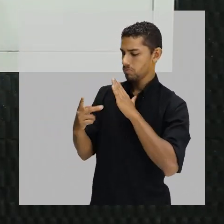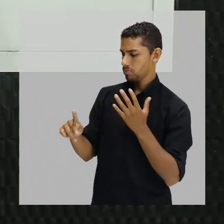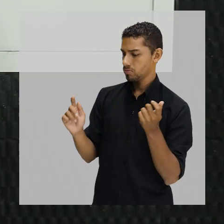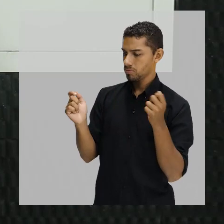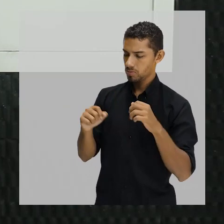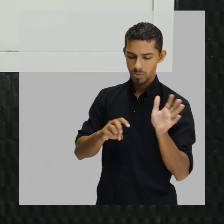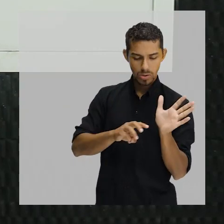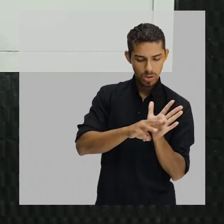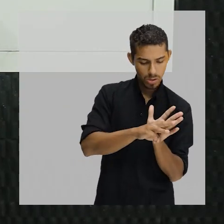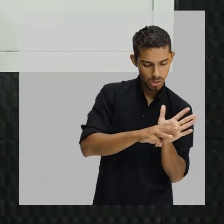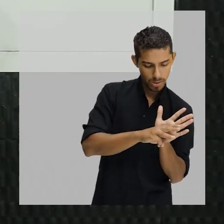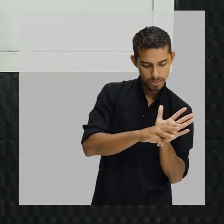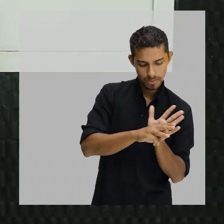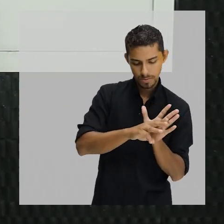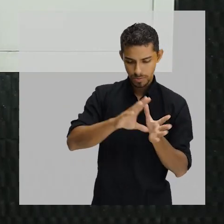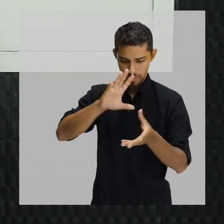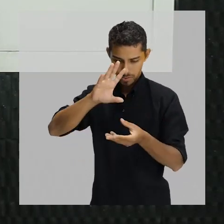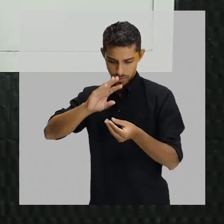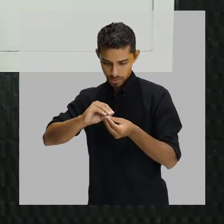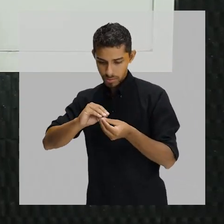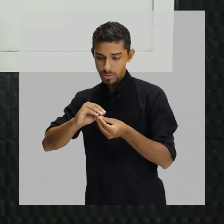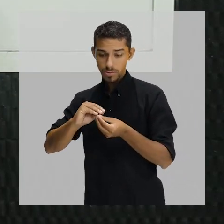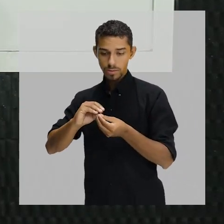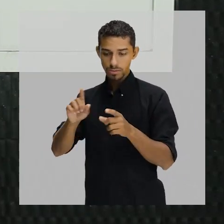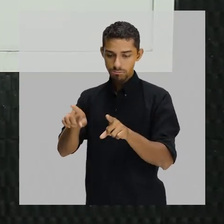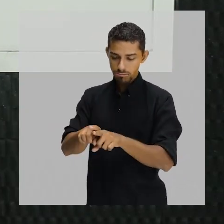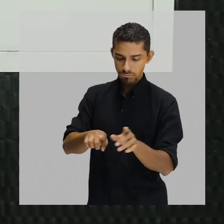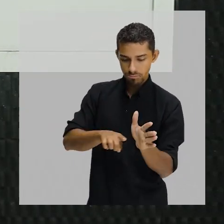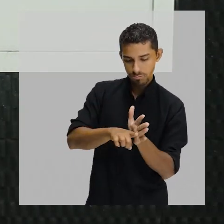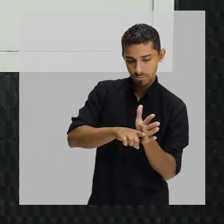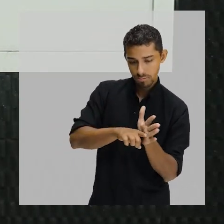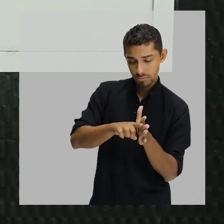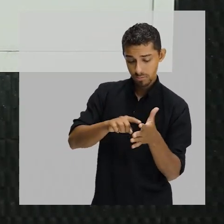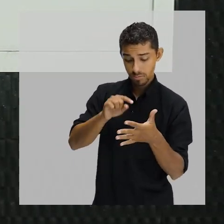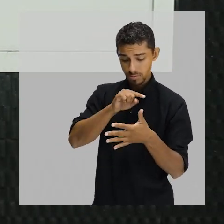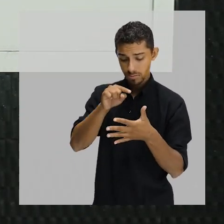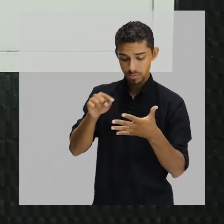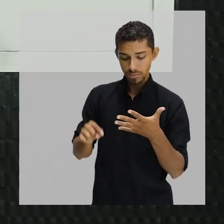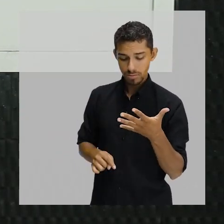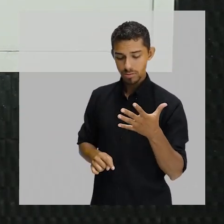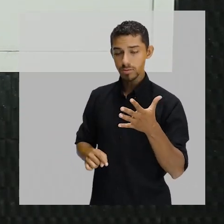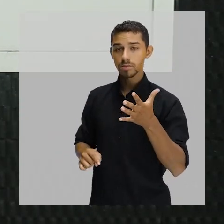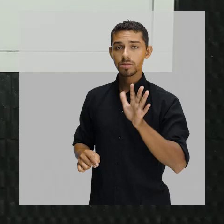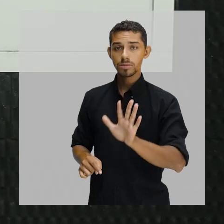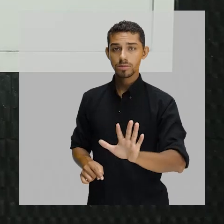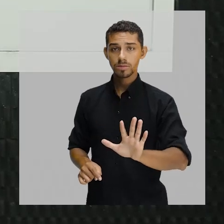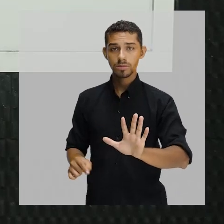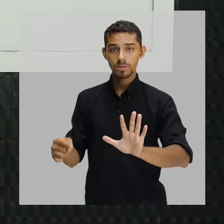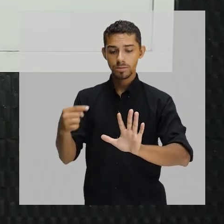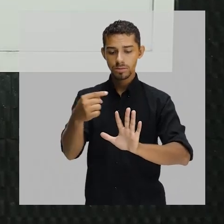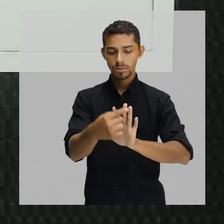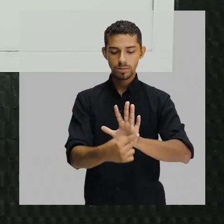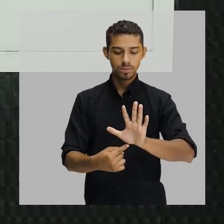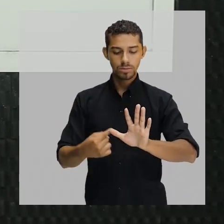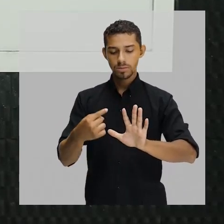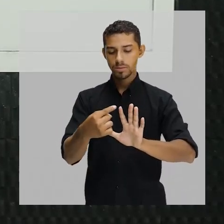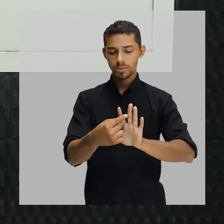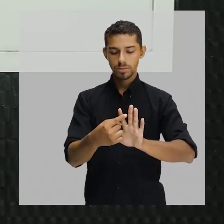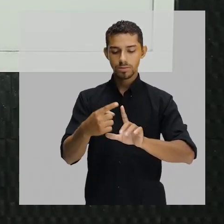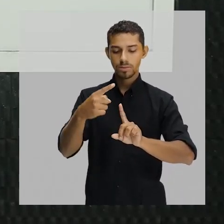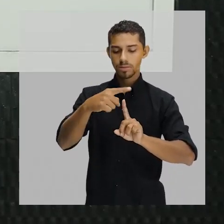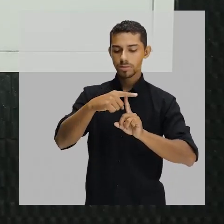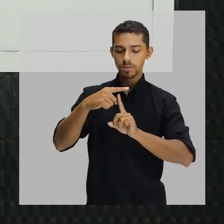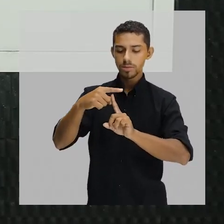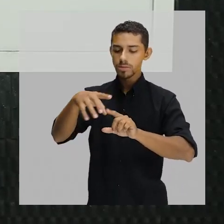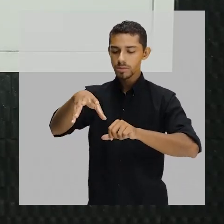suas metodologias e com seus estilos ali de investigação. Mas os tipos de conhecimento, eles vão aparecer o tempo inteiro. Tá? E eles